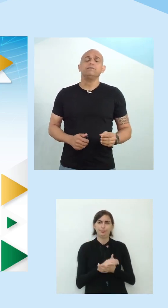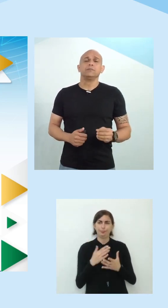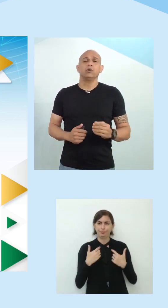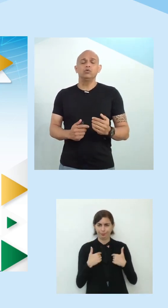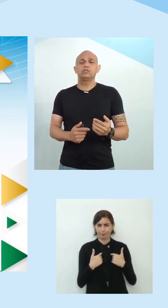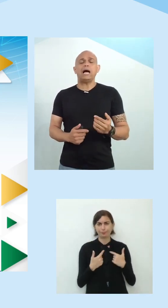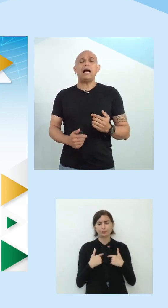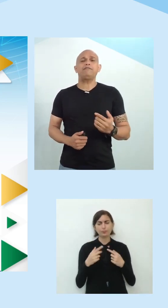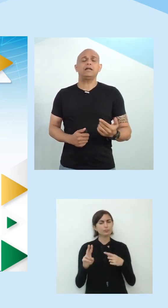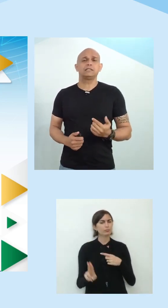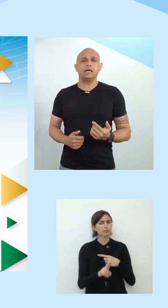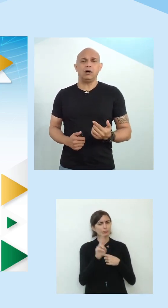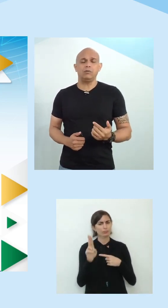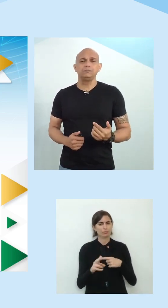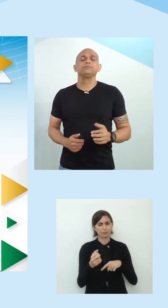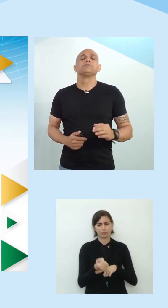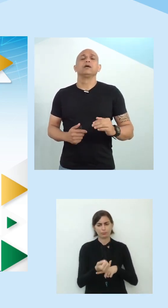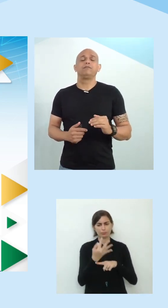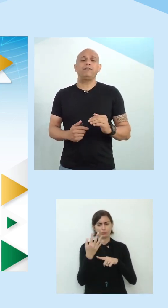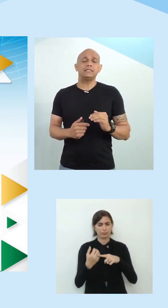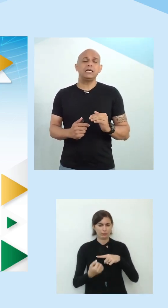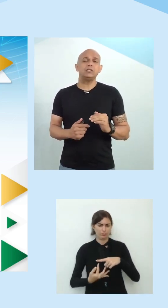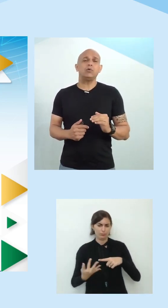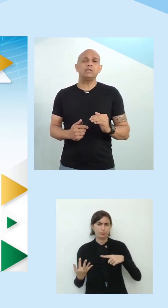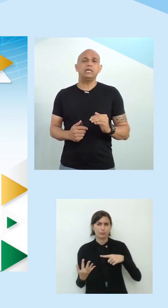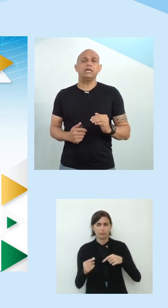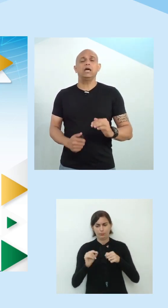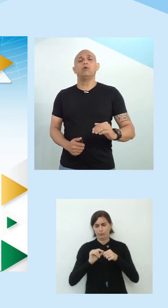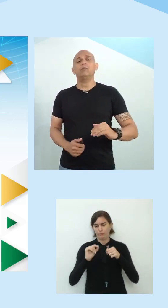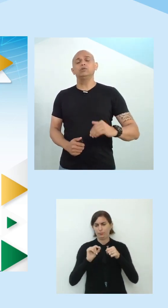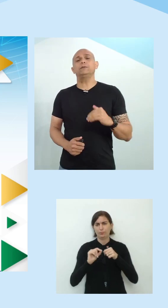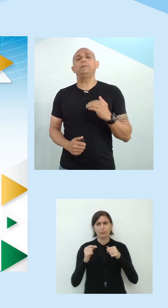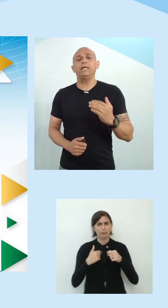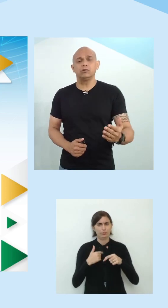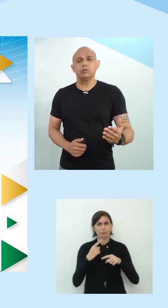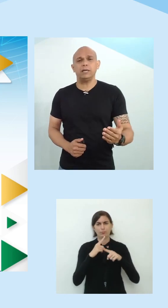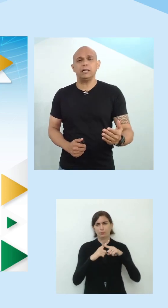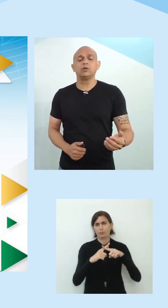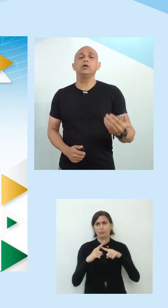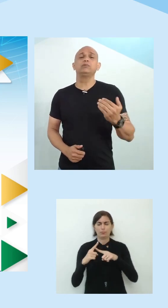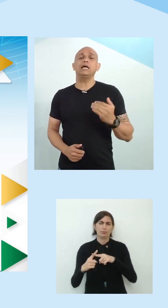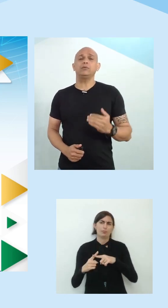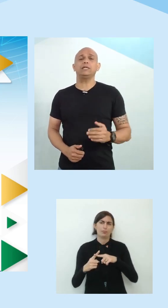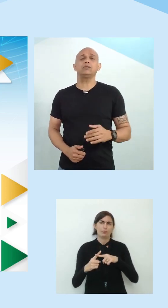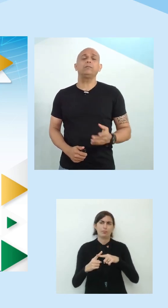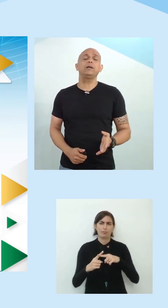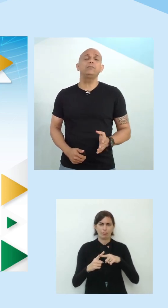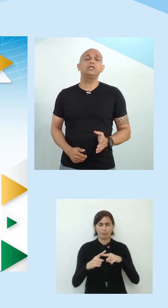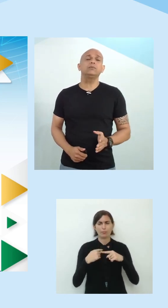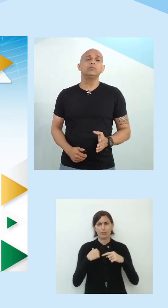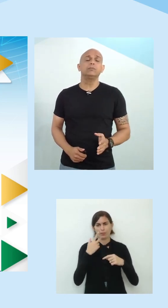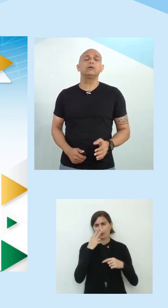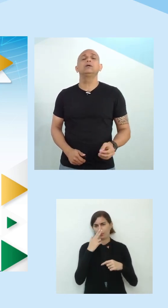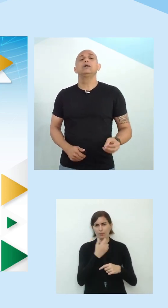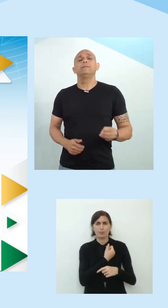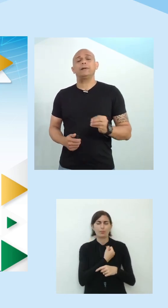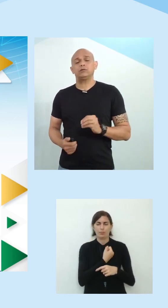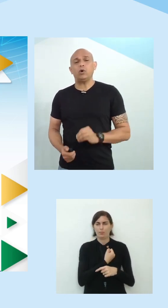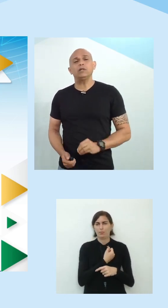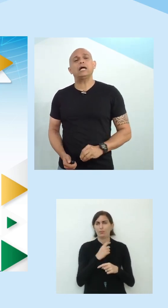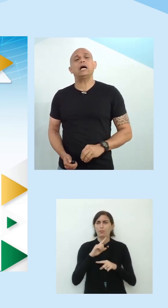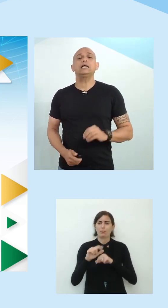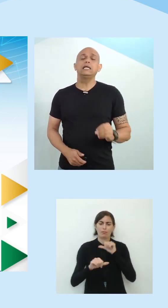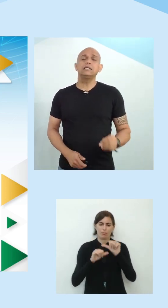vou usar a fração fazendo com que eu multiplique o numerador e o denominador pelo mesmo número